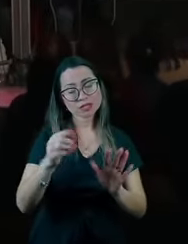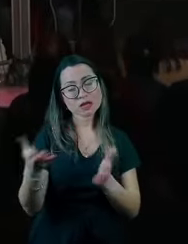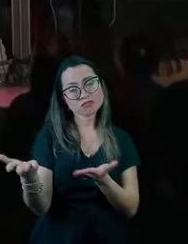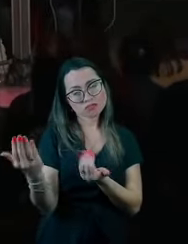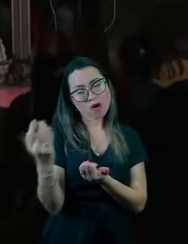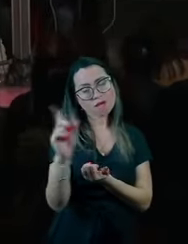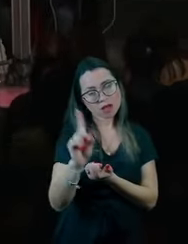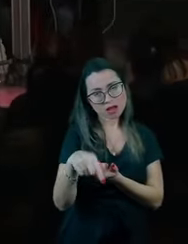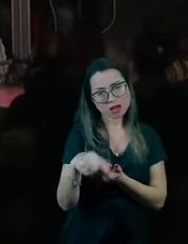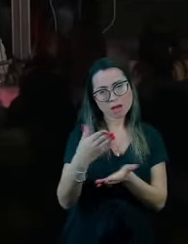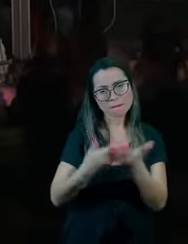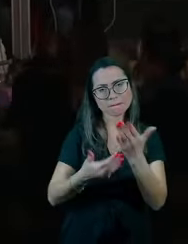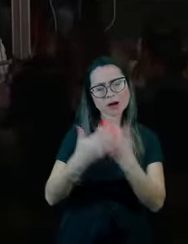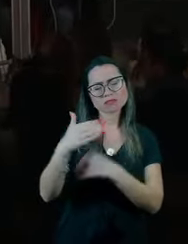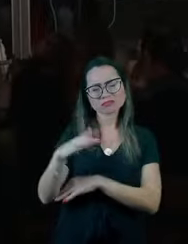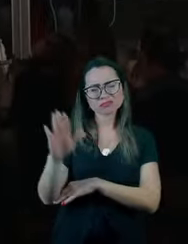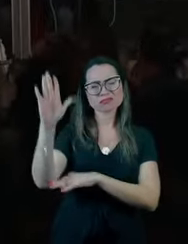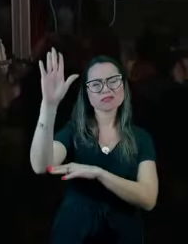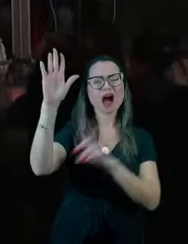Levanta sua mão bem alto.